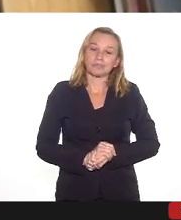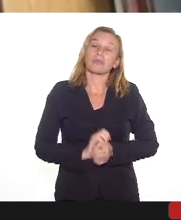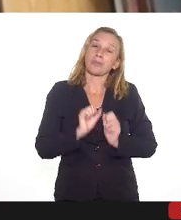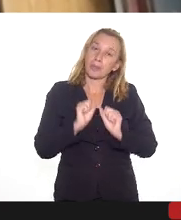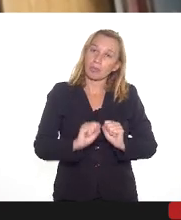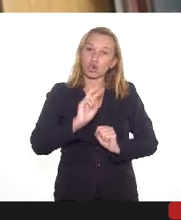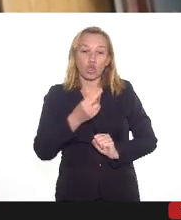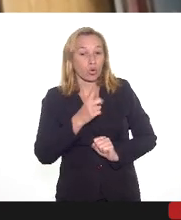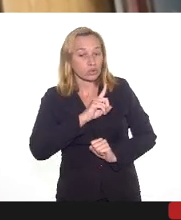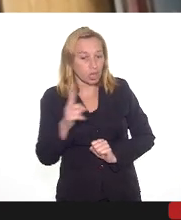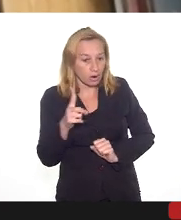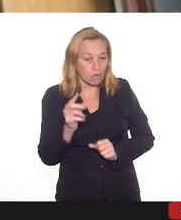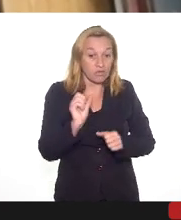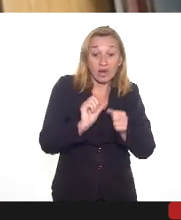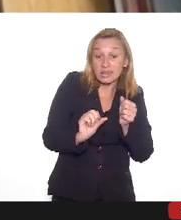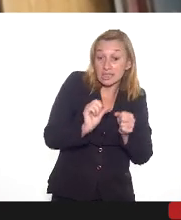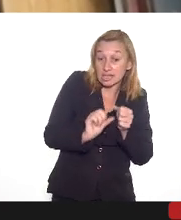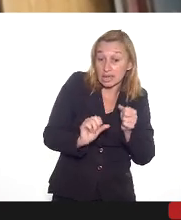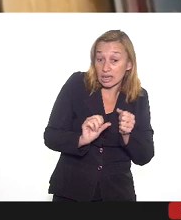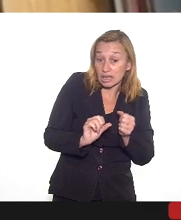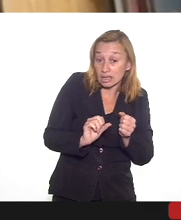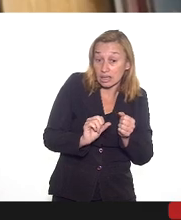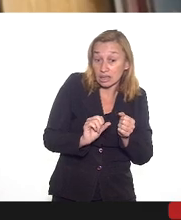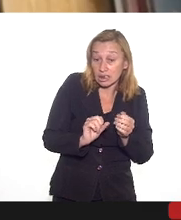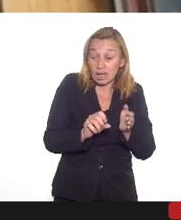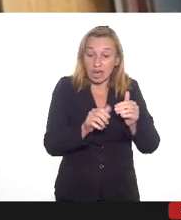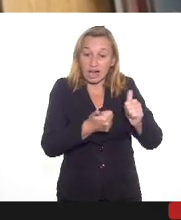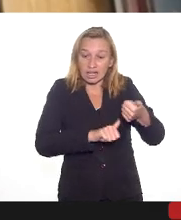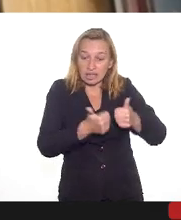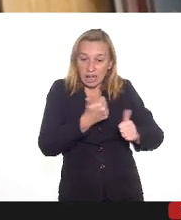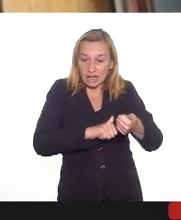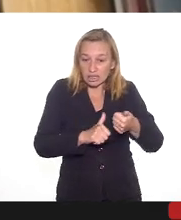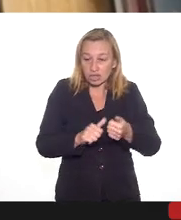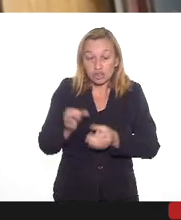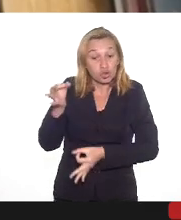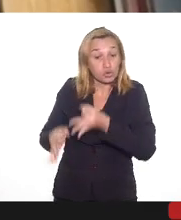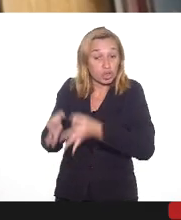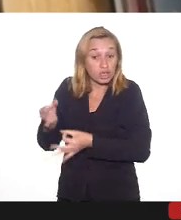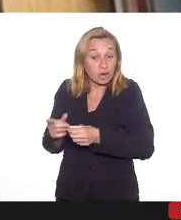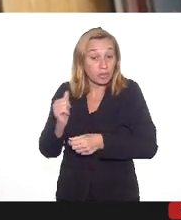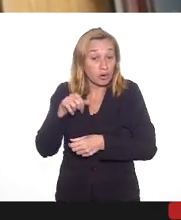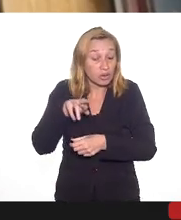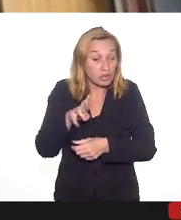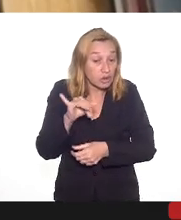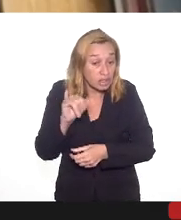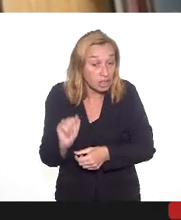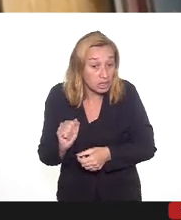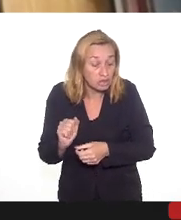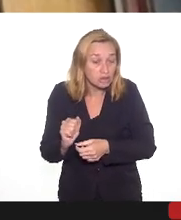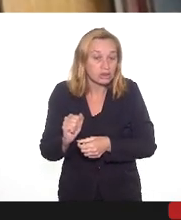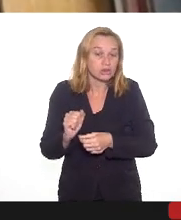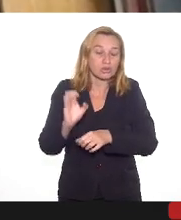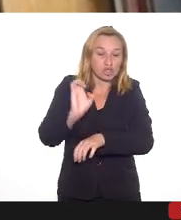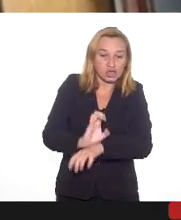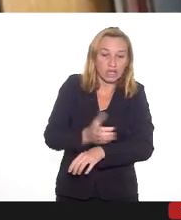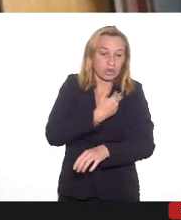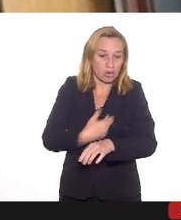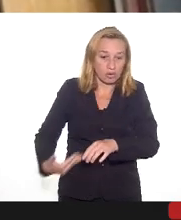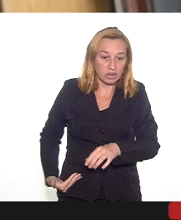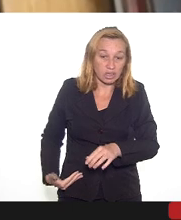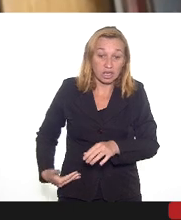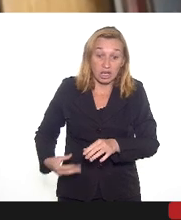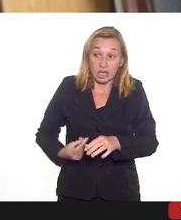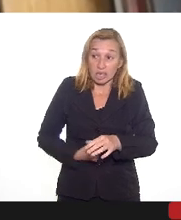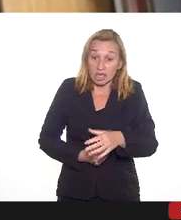pode ou não ser feita a partir da análise jurídica prévia da Procuradoria-Geral do Estado pelo governador, que aí foge à minha